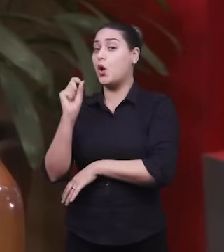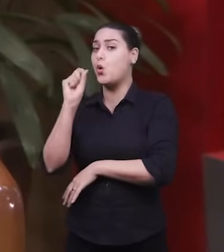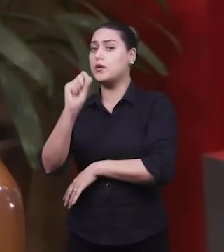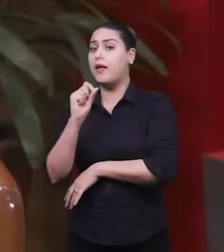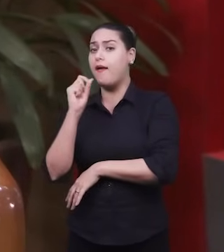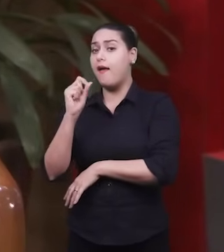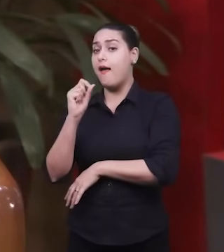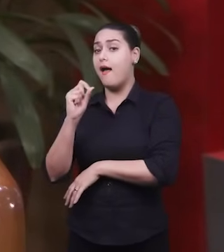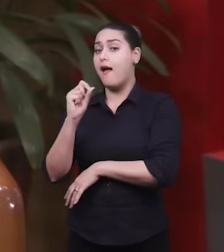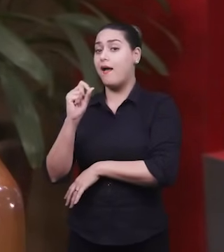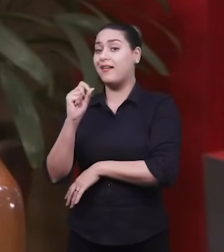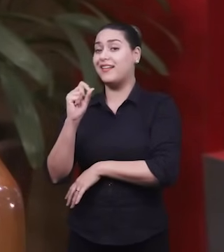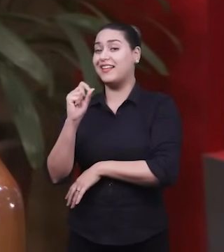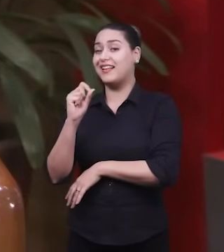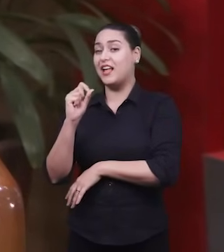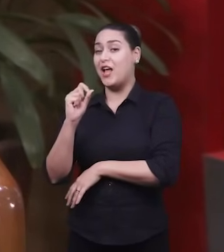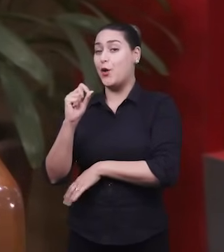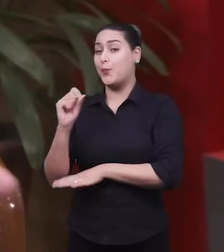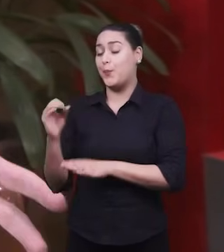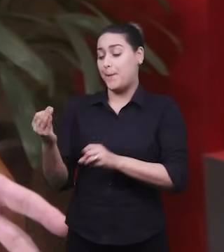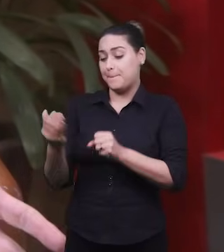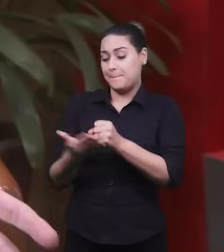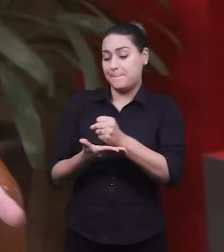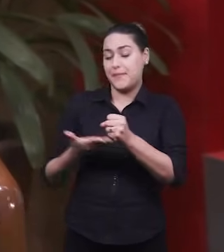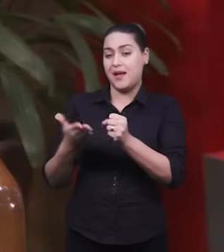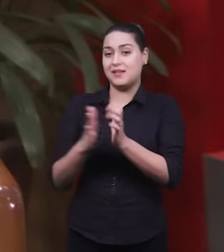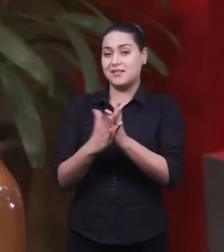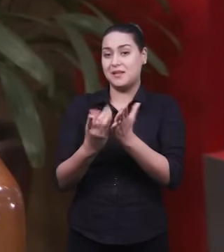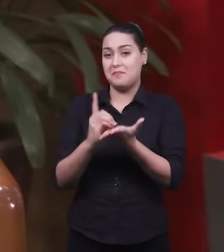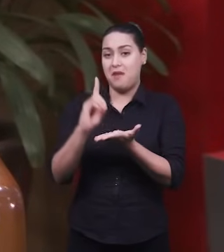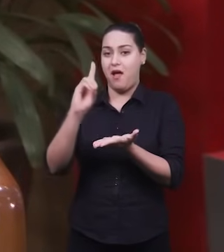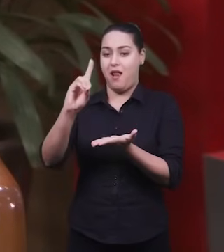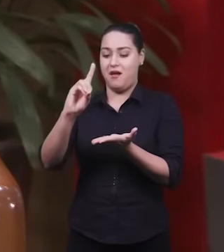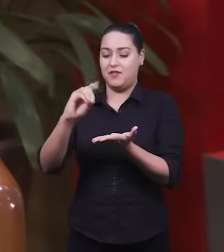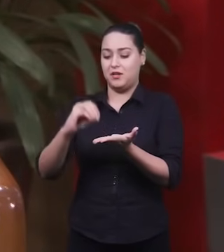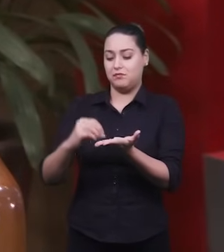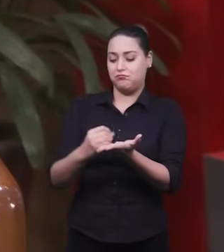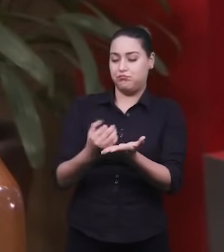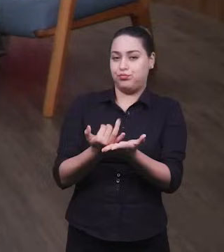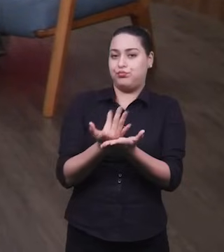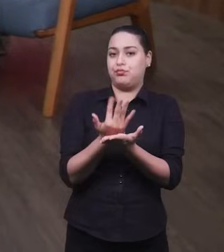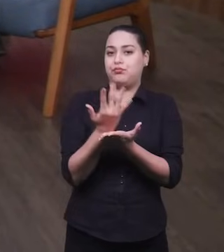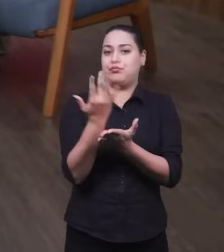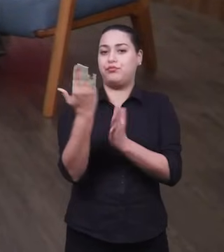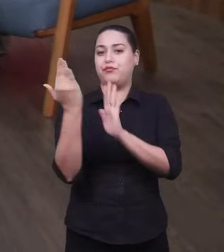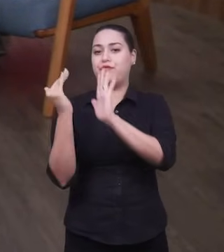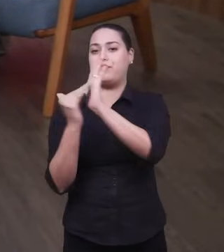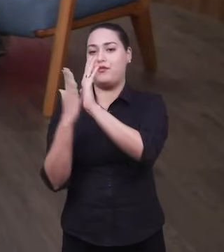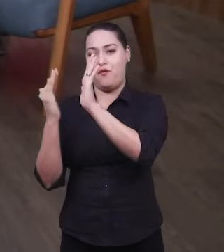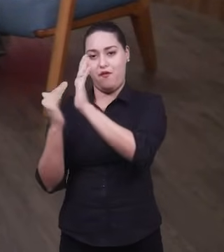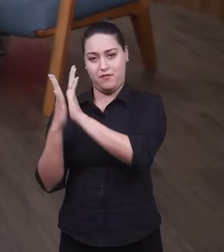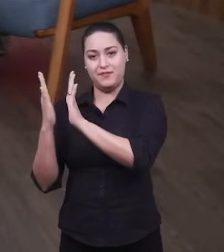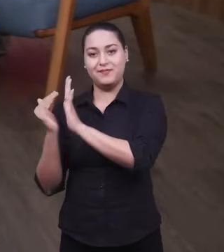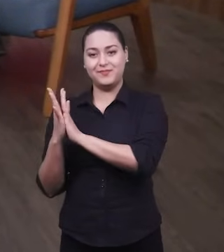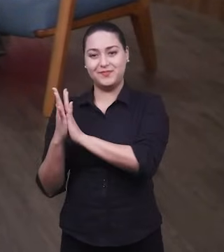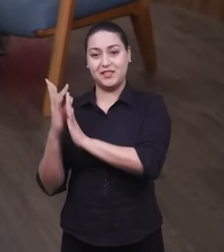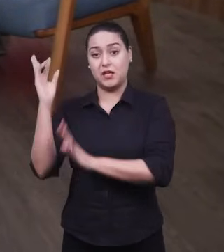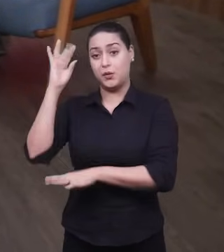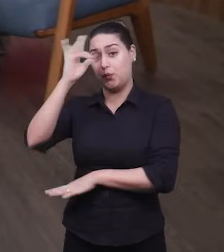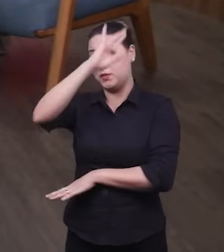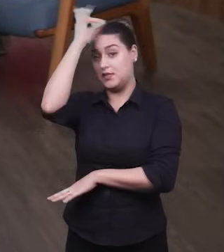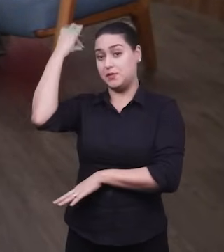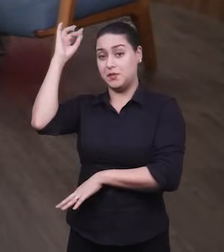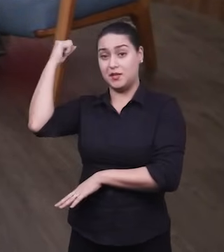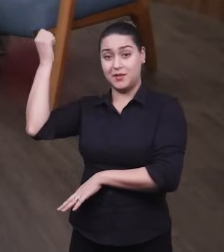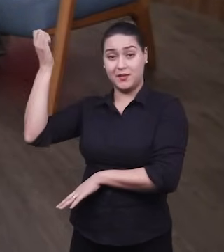mas eles têm base na palavra. São os hinos que surgem a partir da palavra. E os louvores seguem o veio que o